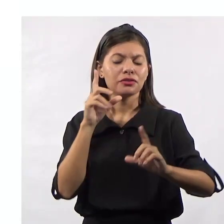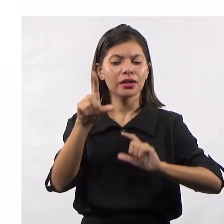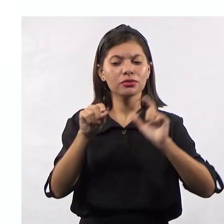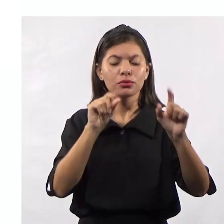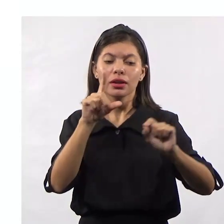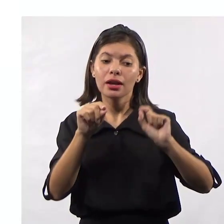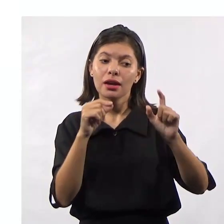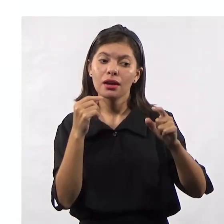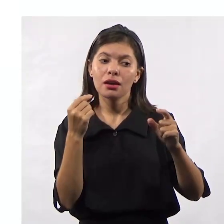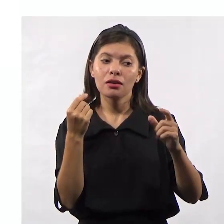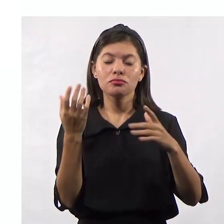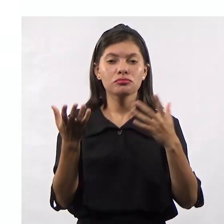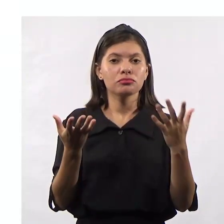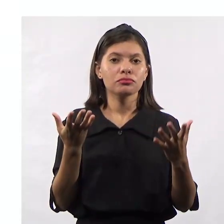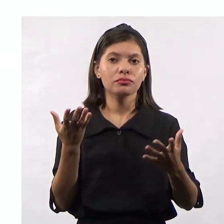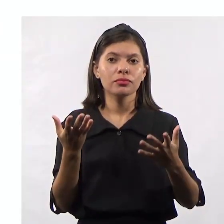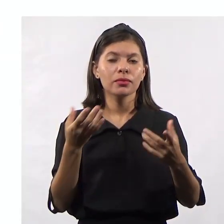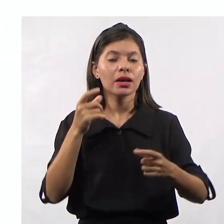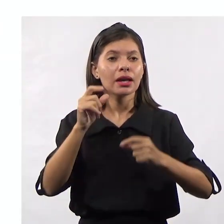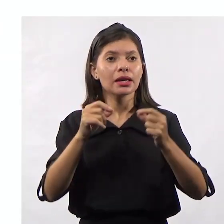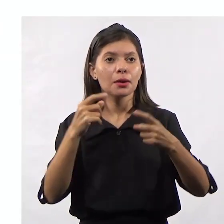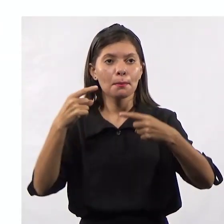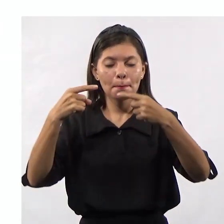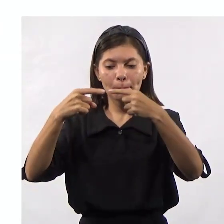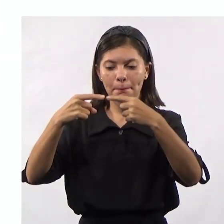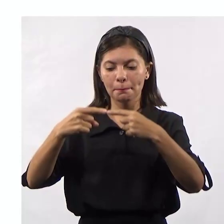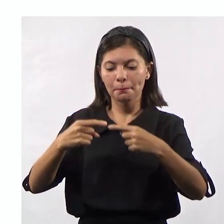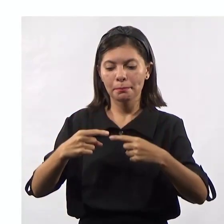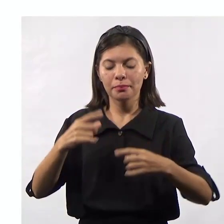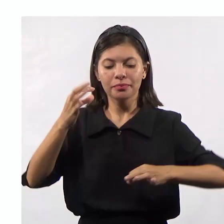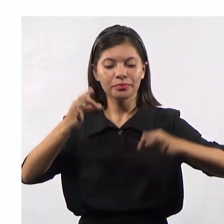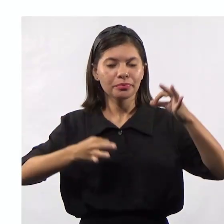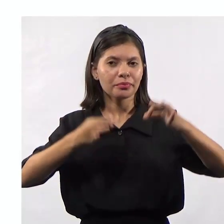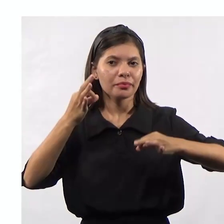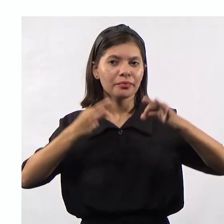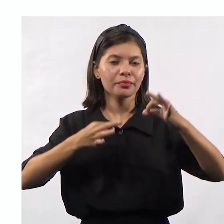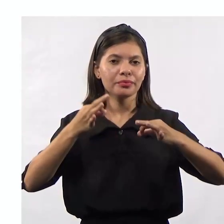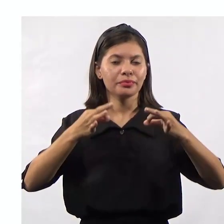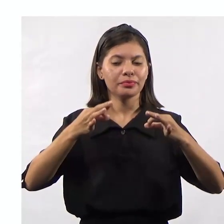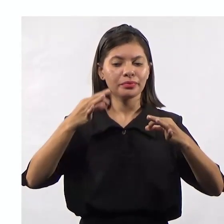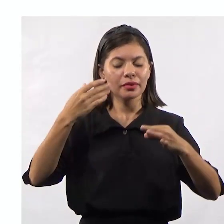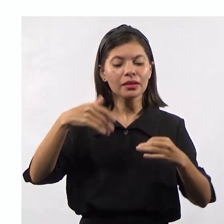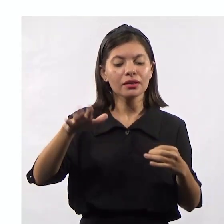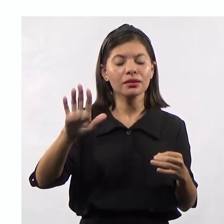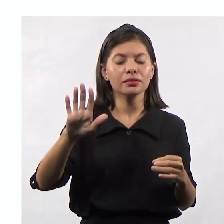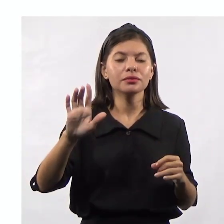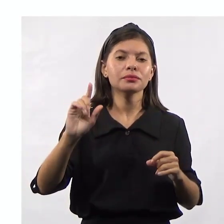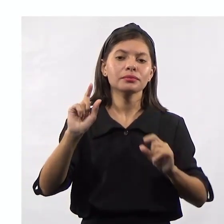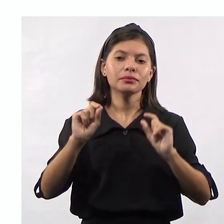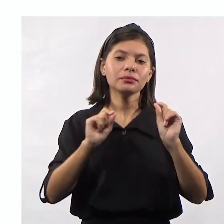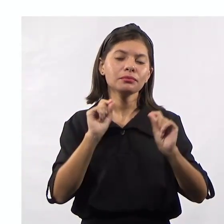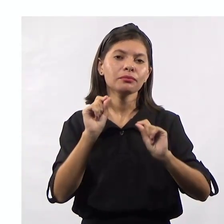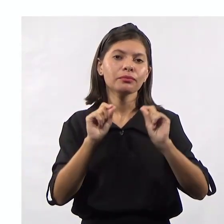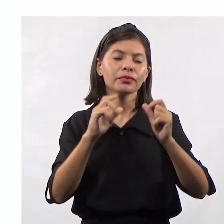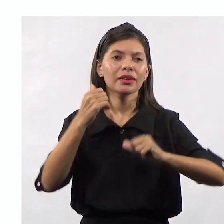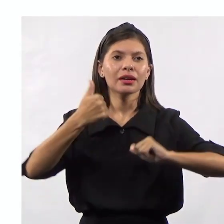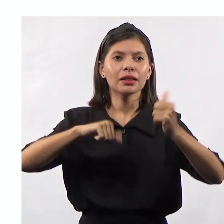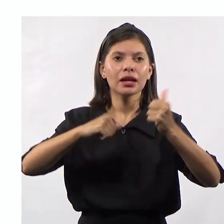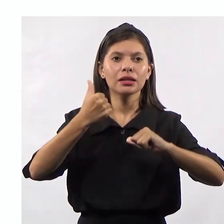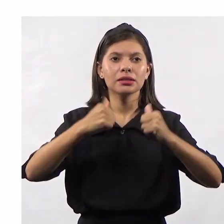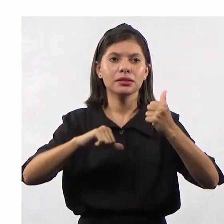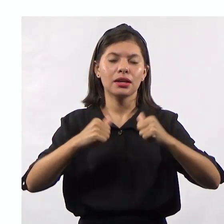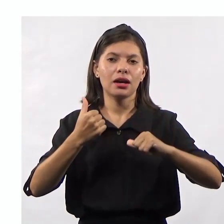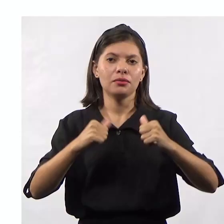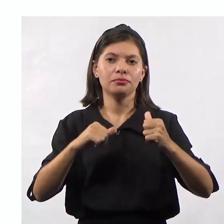competitivo, etc. E o critério de julgamento, menor preço, maior desconto, etc. E analisar os